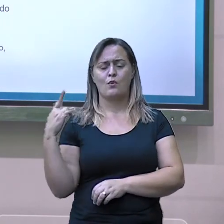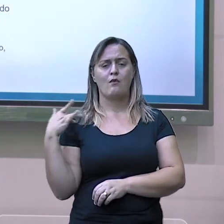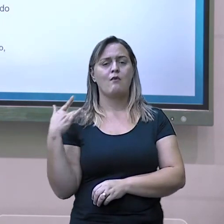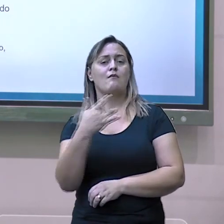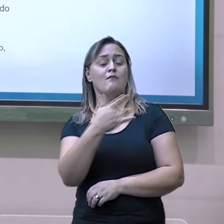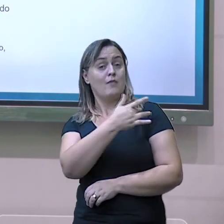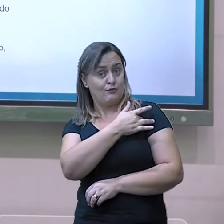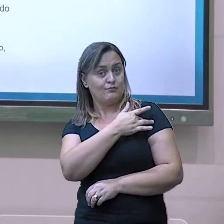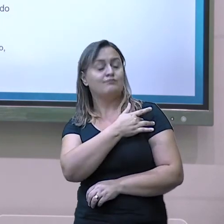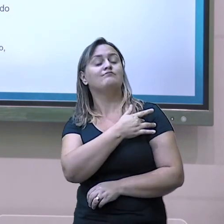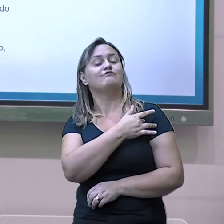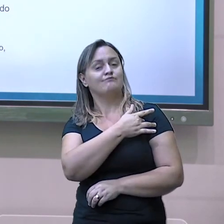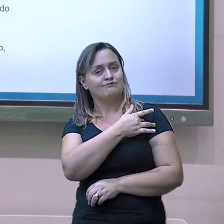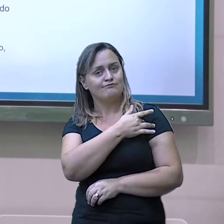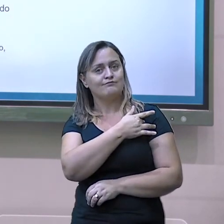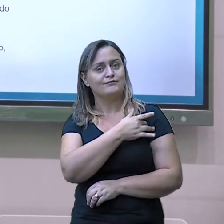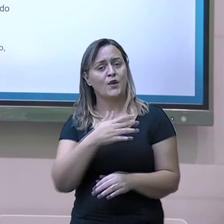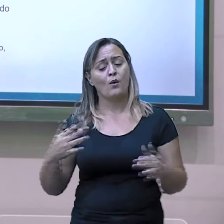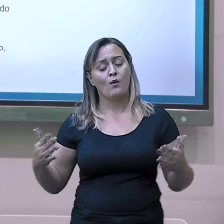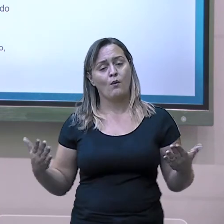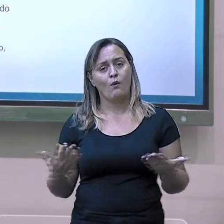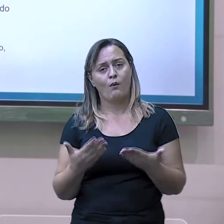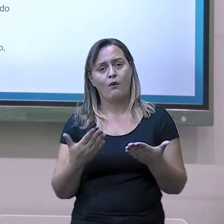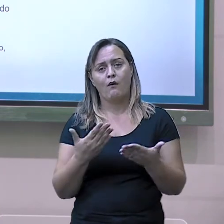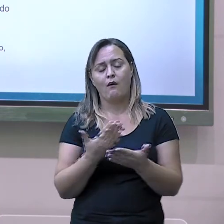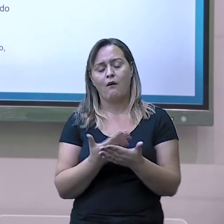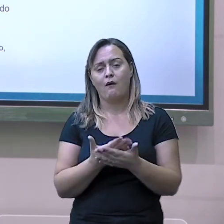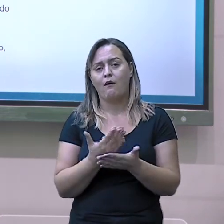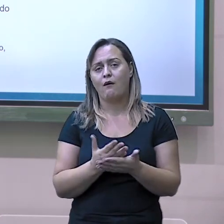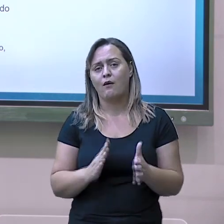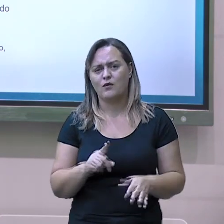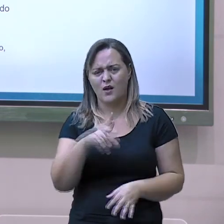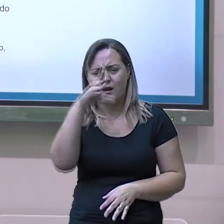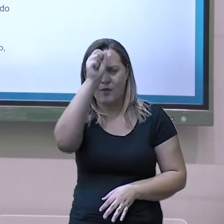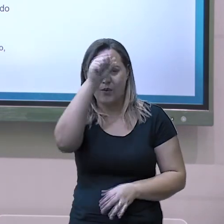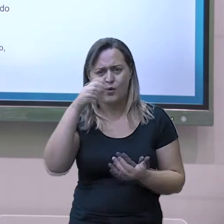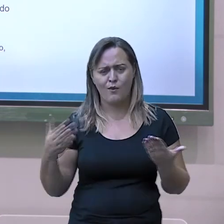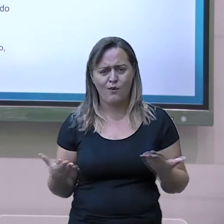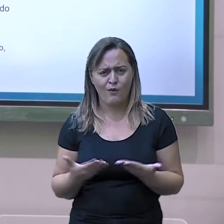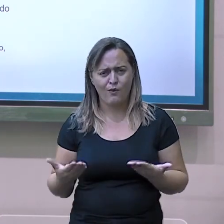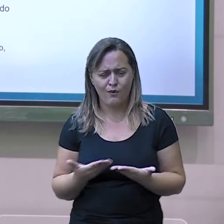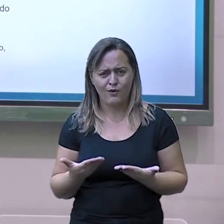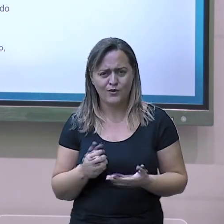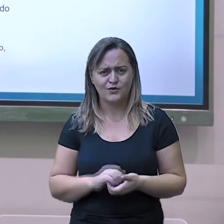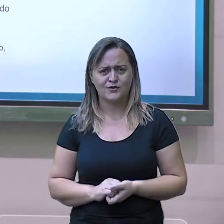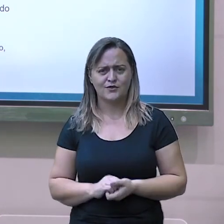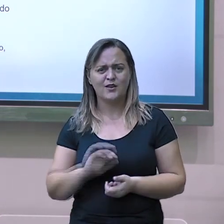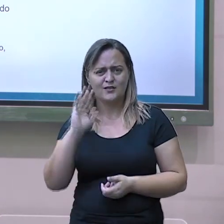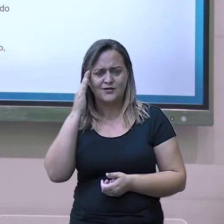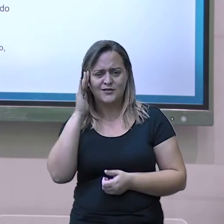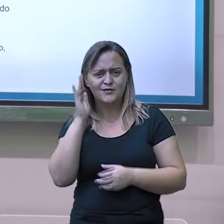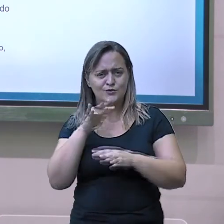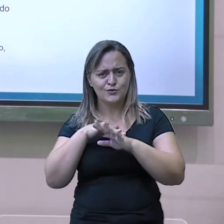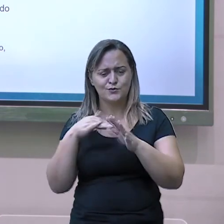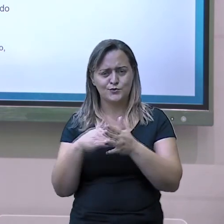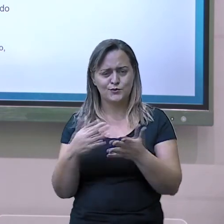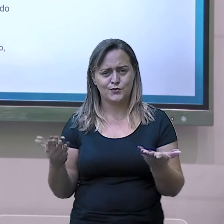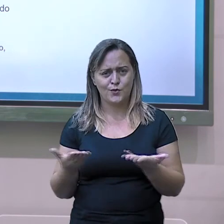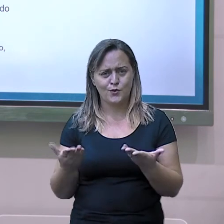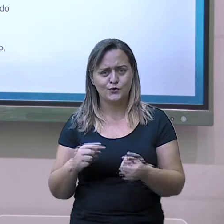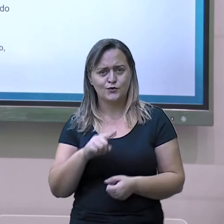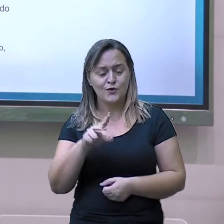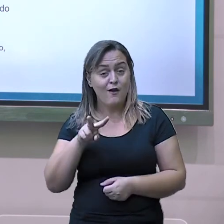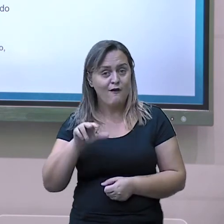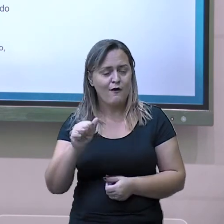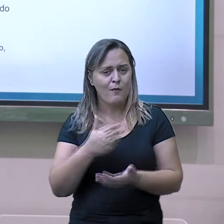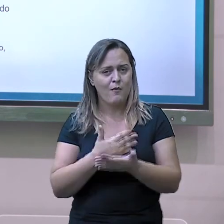você. Estamos chegando ao final. Aprendeu muita coisa? Confirmou aquilo que você já sabia? Vai cuidar